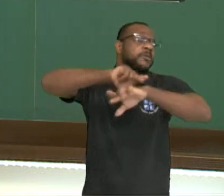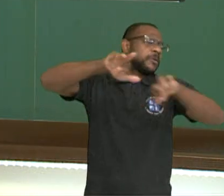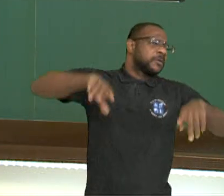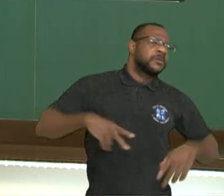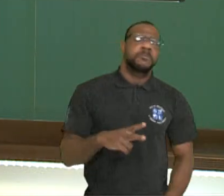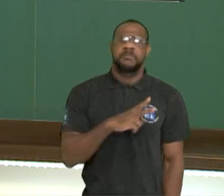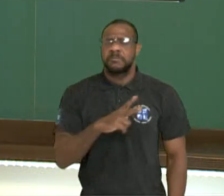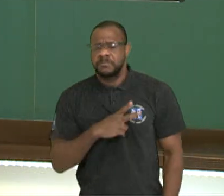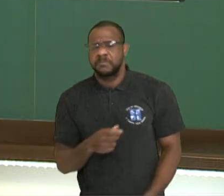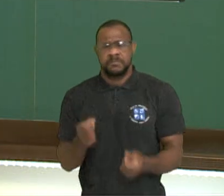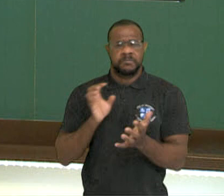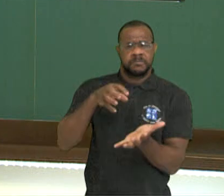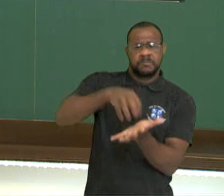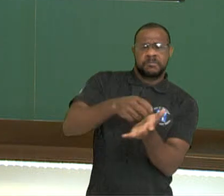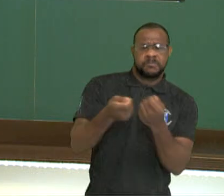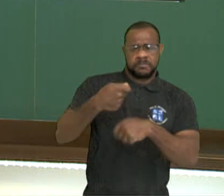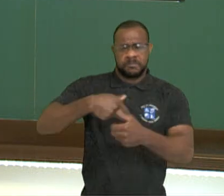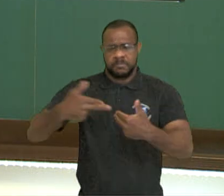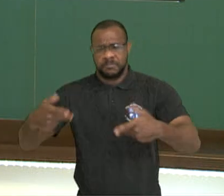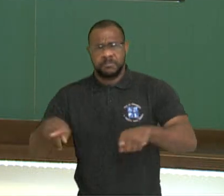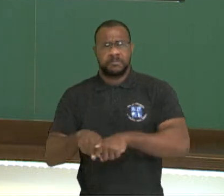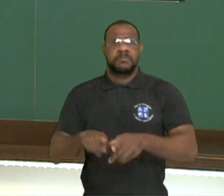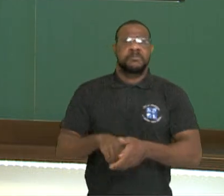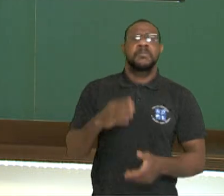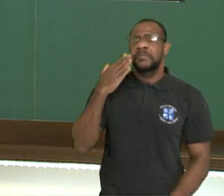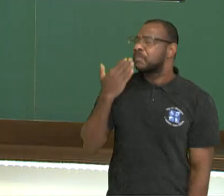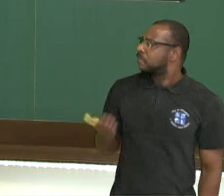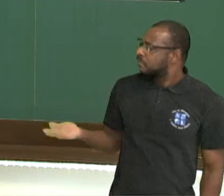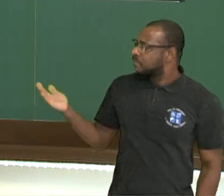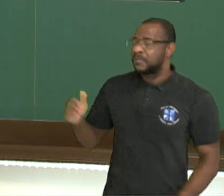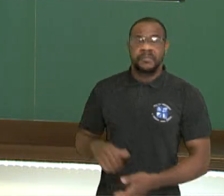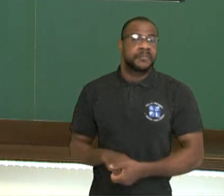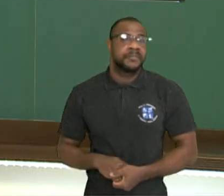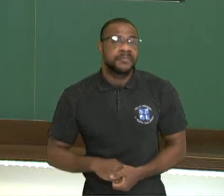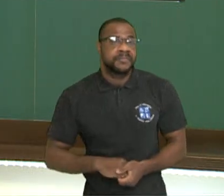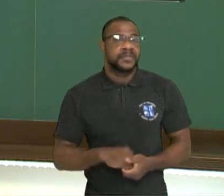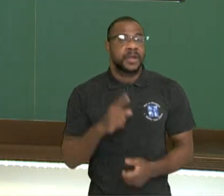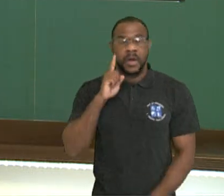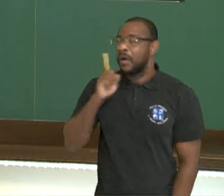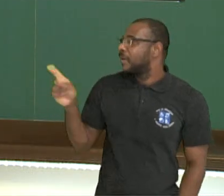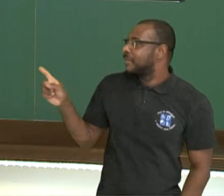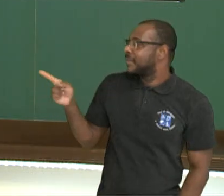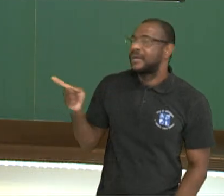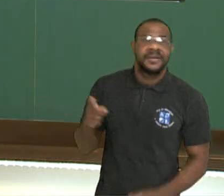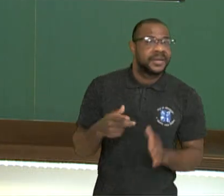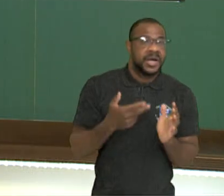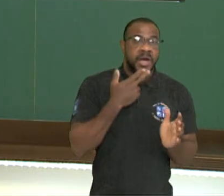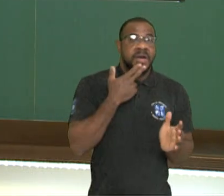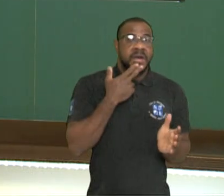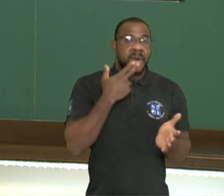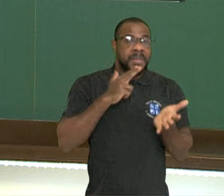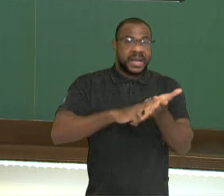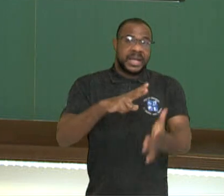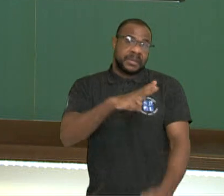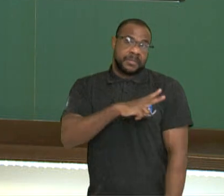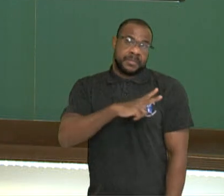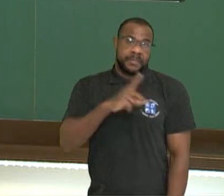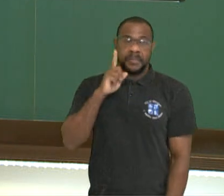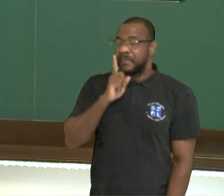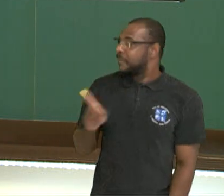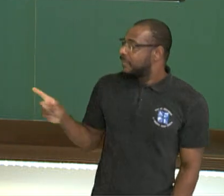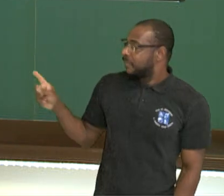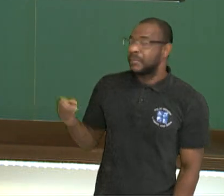quanto comercial. Temos aqui um exemplo de uma carta que iremos ver na sequência, uma carta pessoal entre